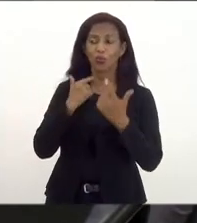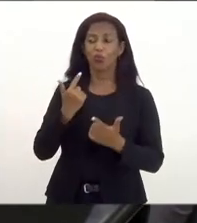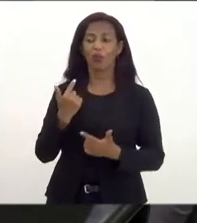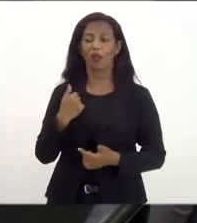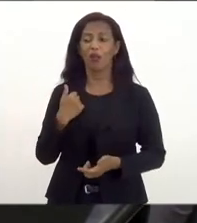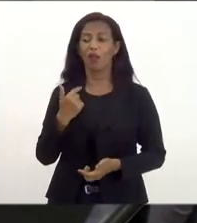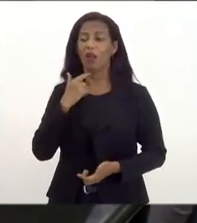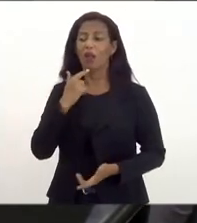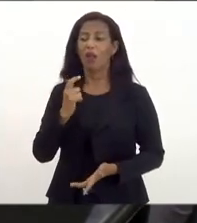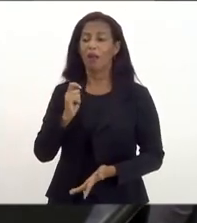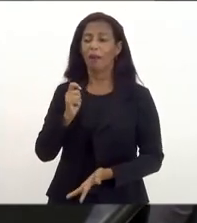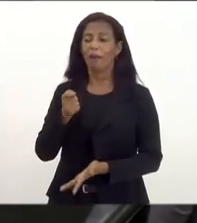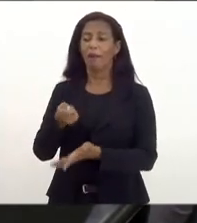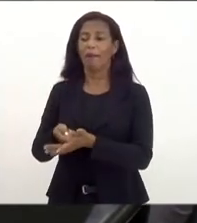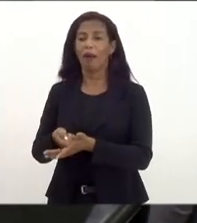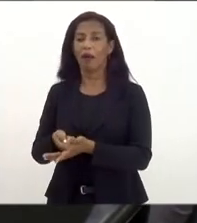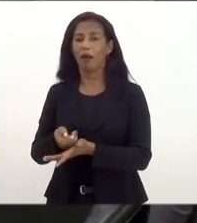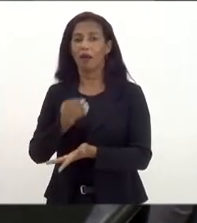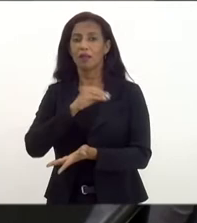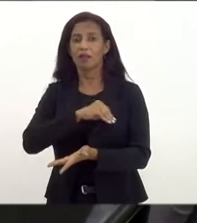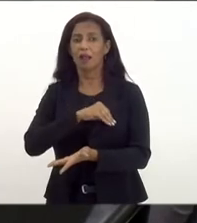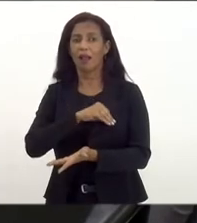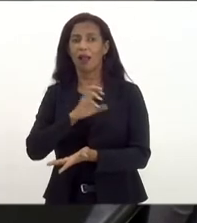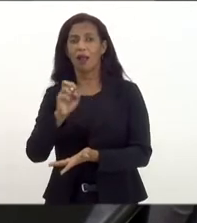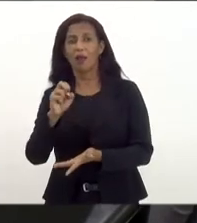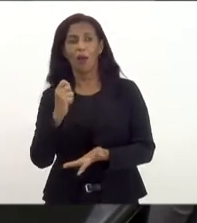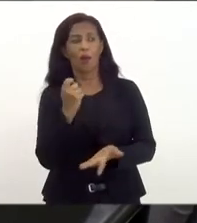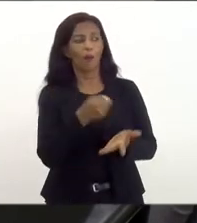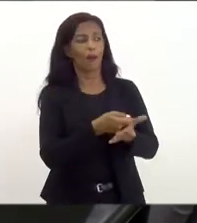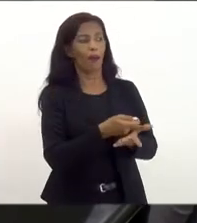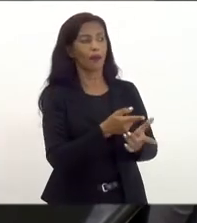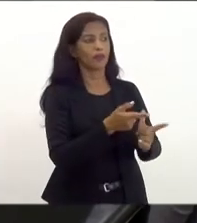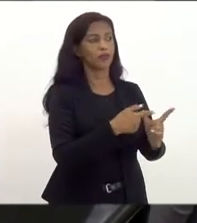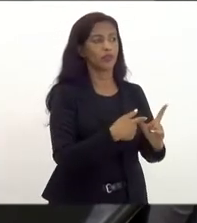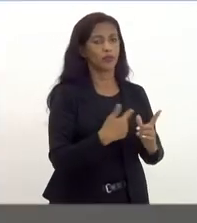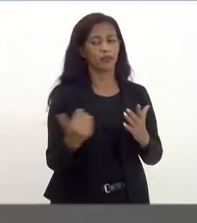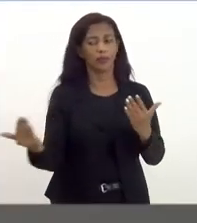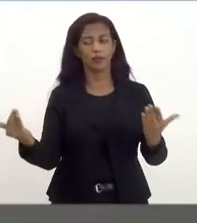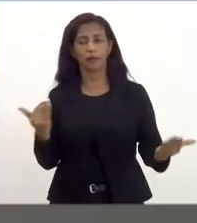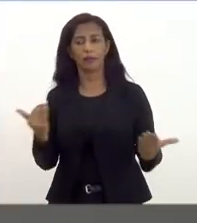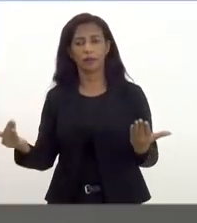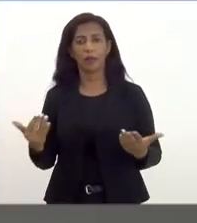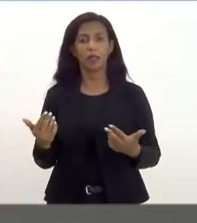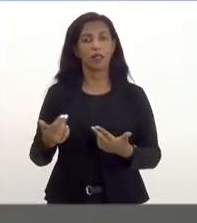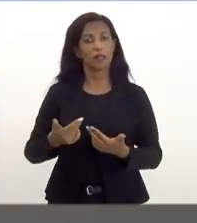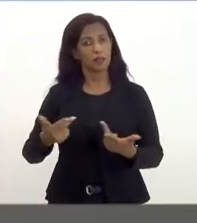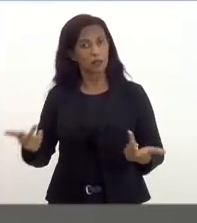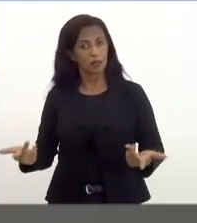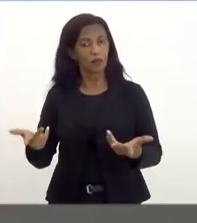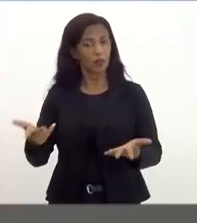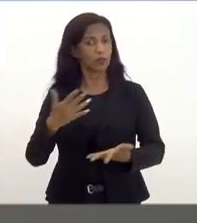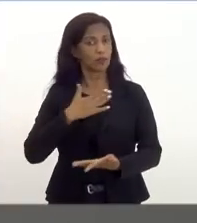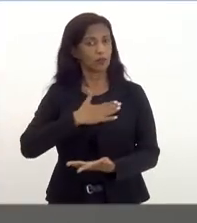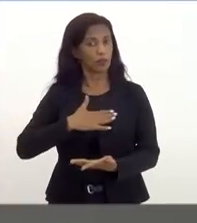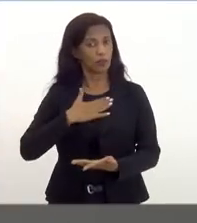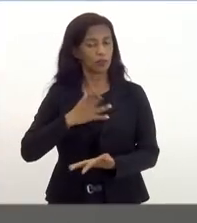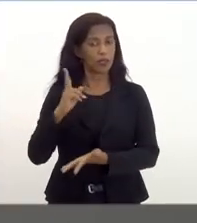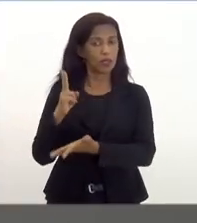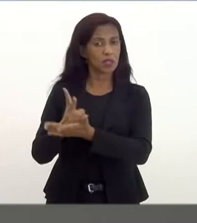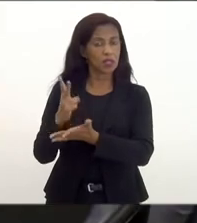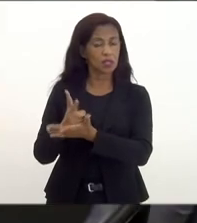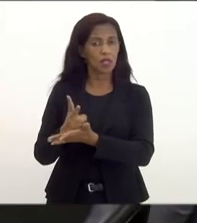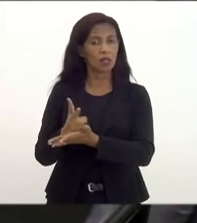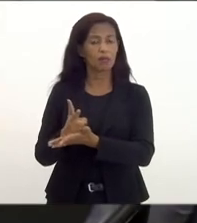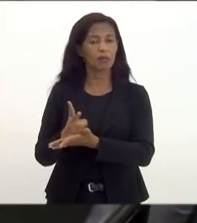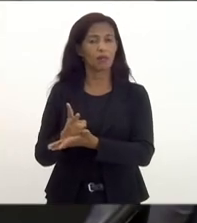ele pagava o salário do servidor é importante a gente dizer isso isso é uma coisa viu Deputado que eu gostaria sempre